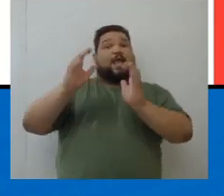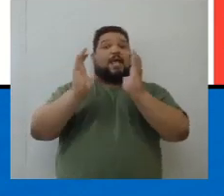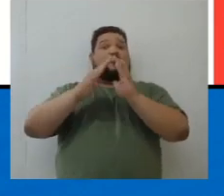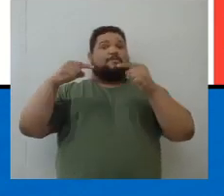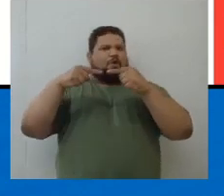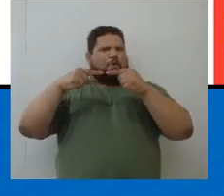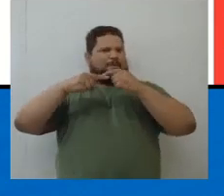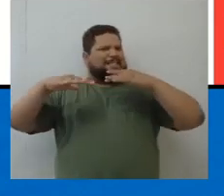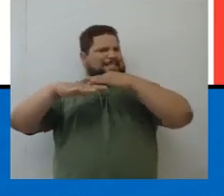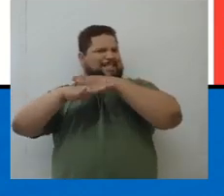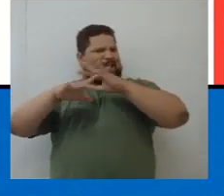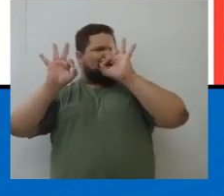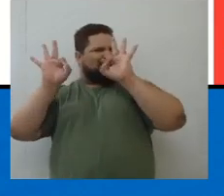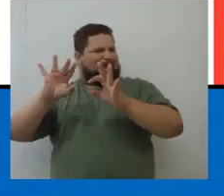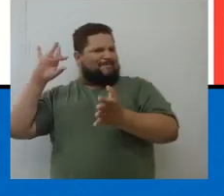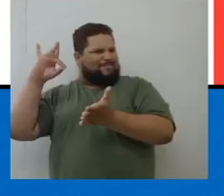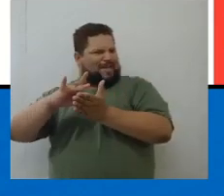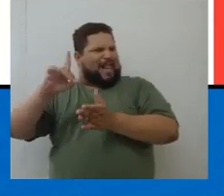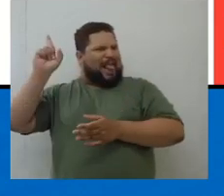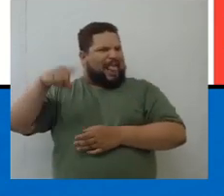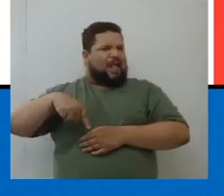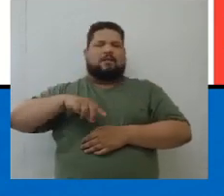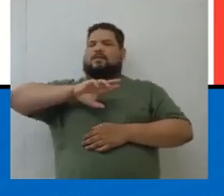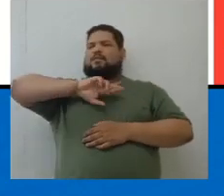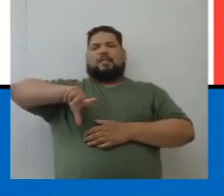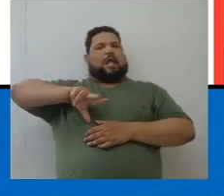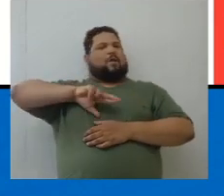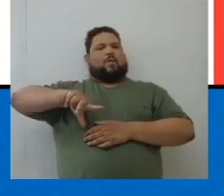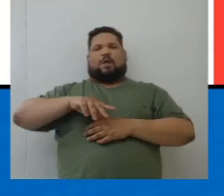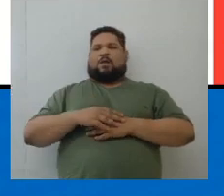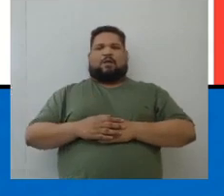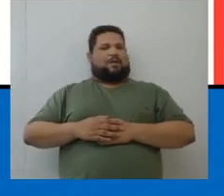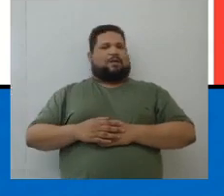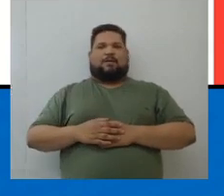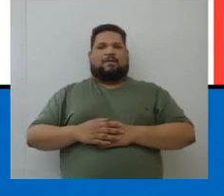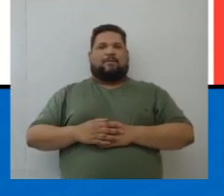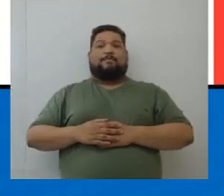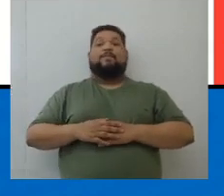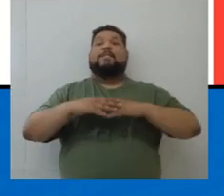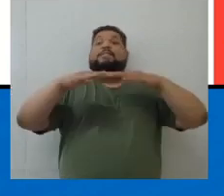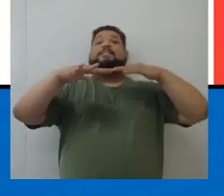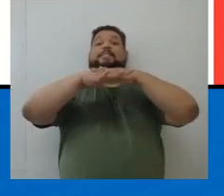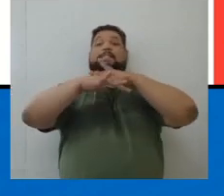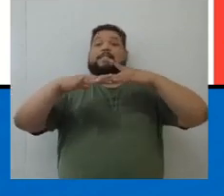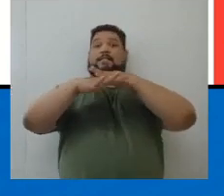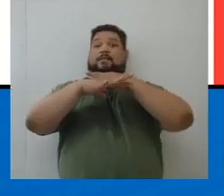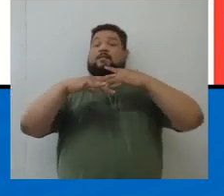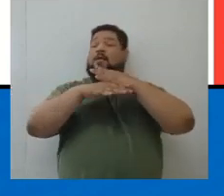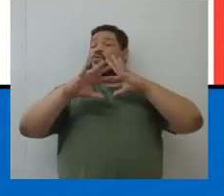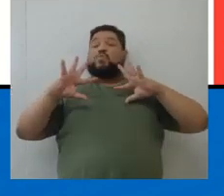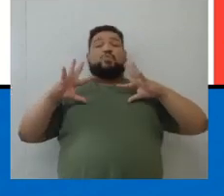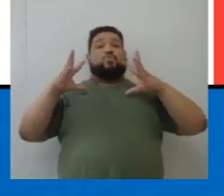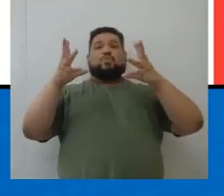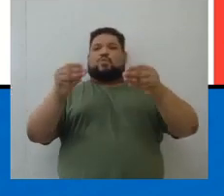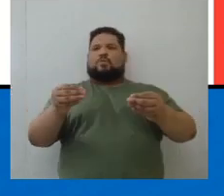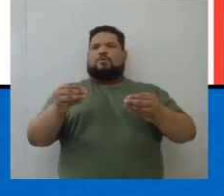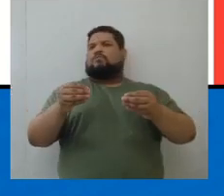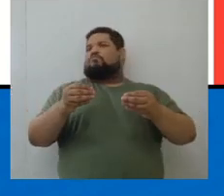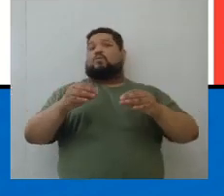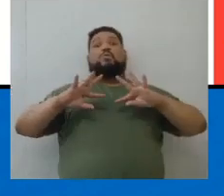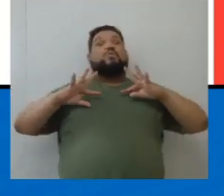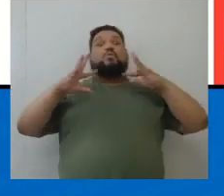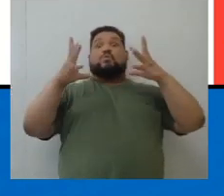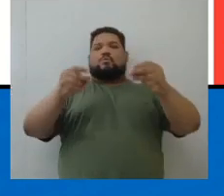É assim que funciona? Não, não é assim, tá? Todas as cidades, sem